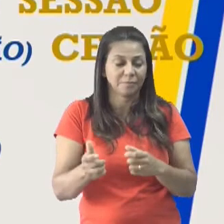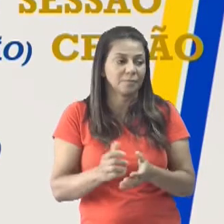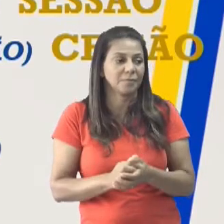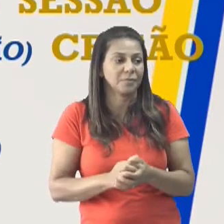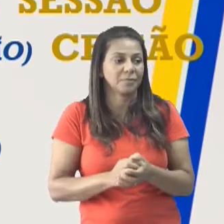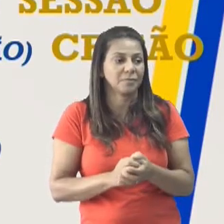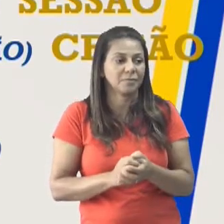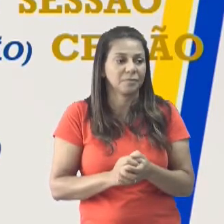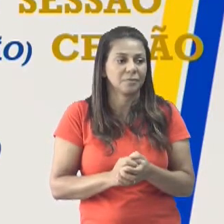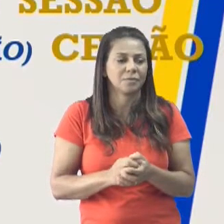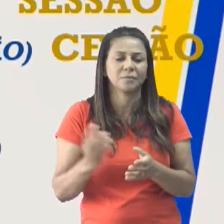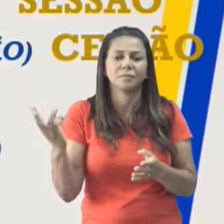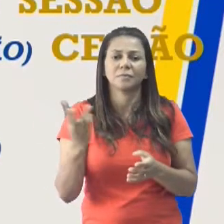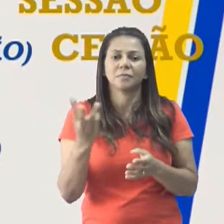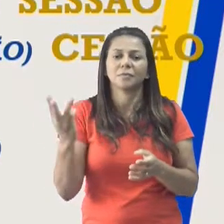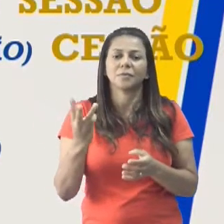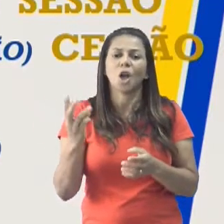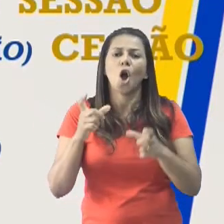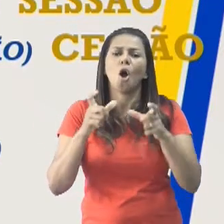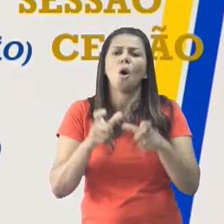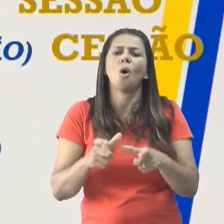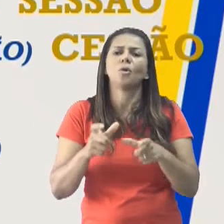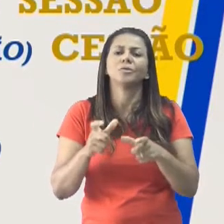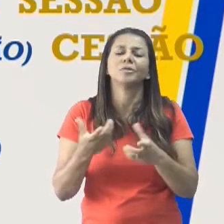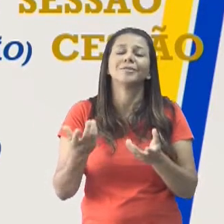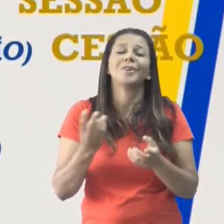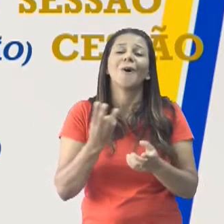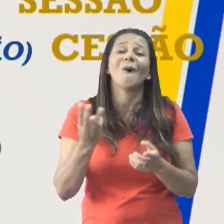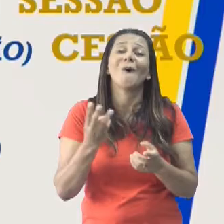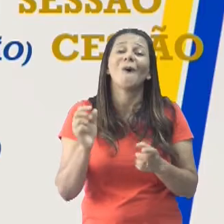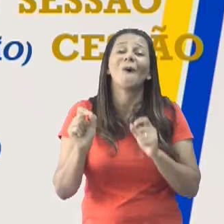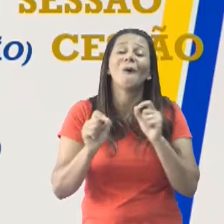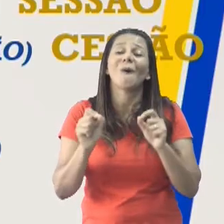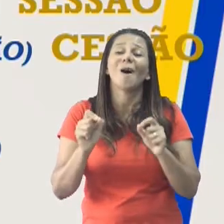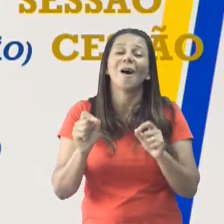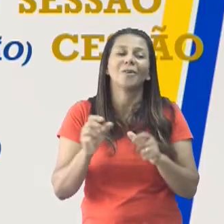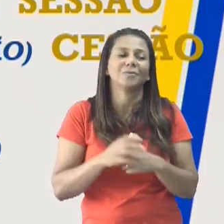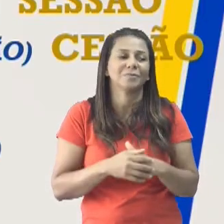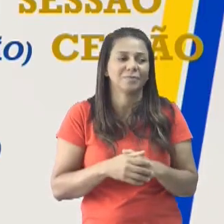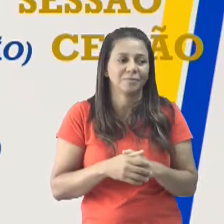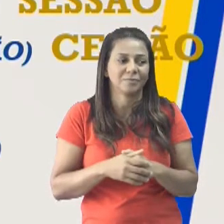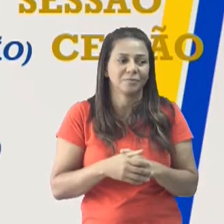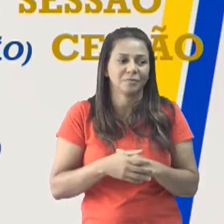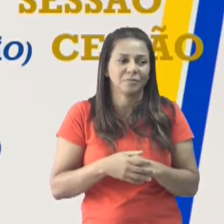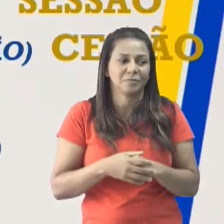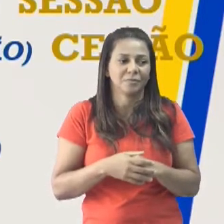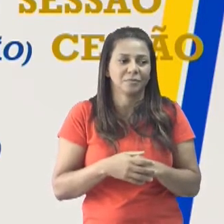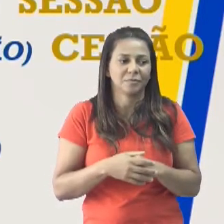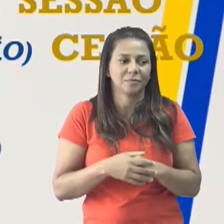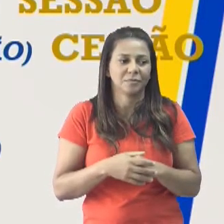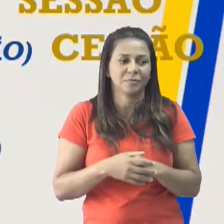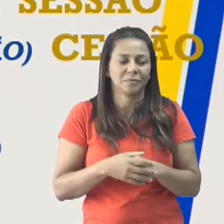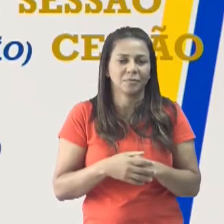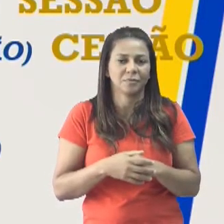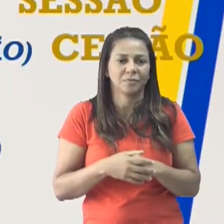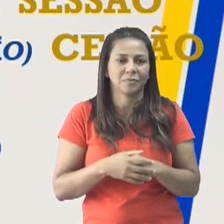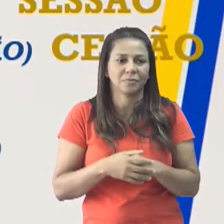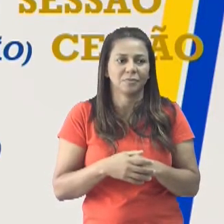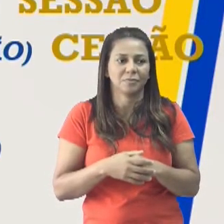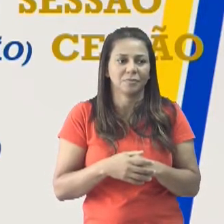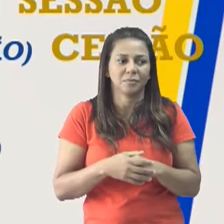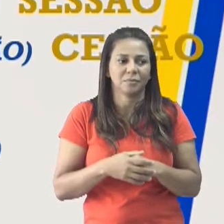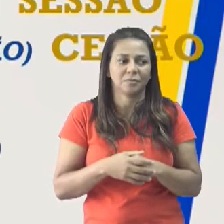Onde você está vindo? Aonde você está vindo? Ou donde você está vindo?